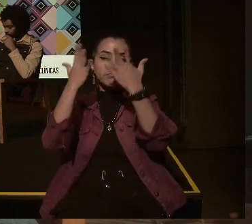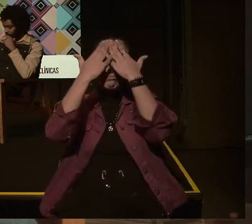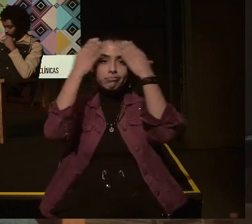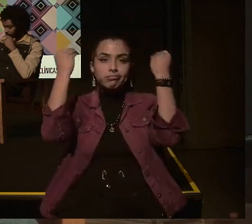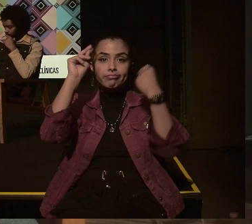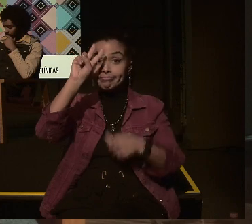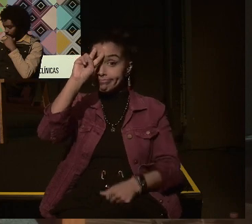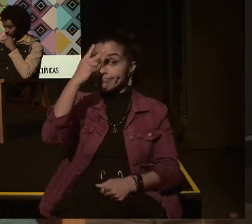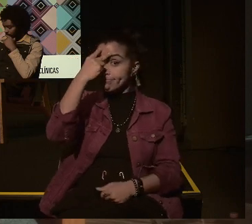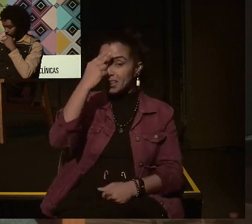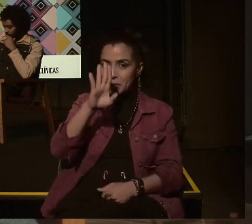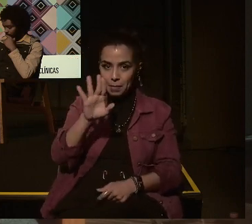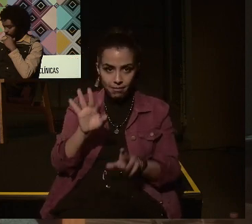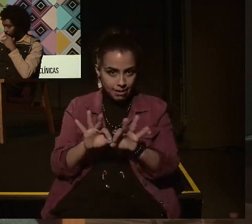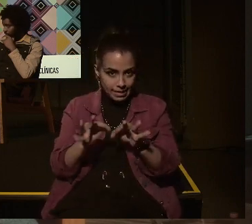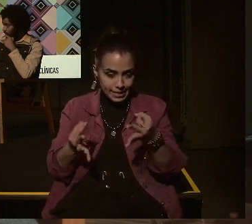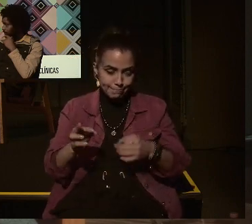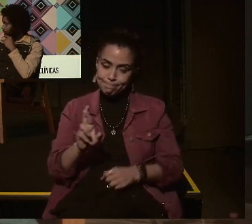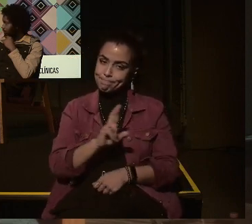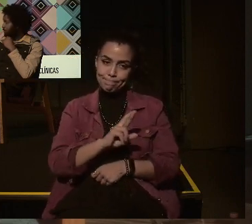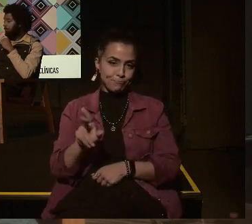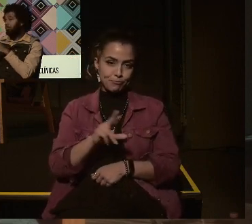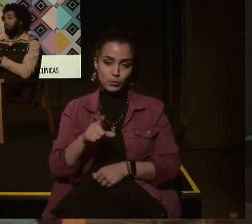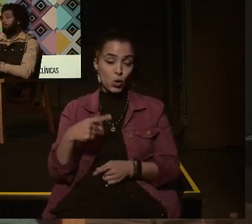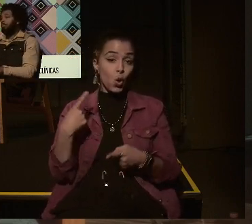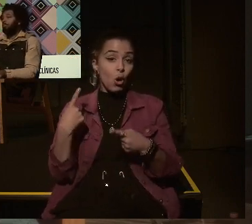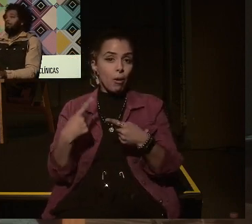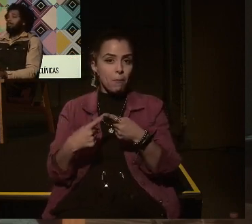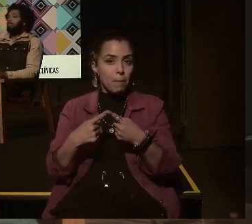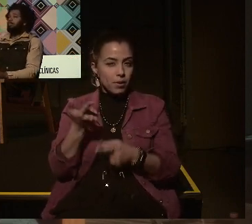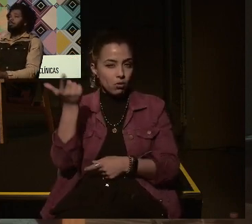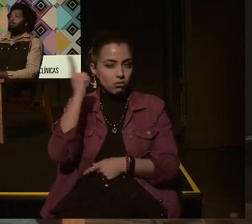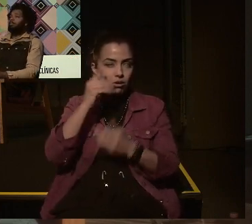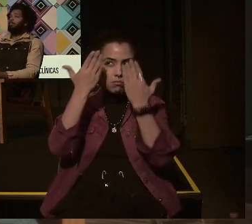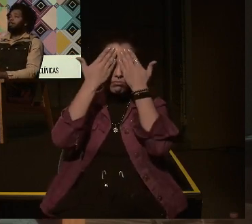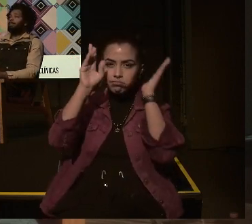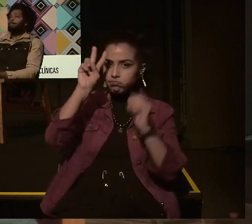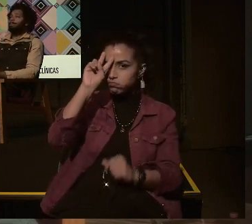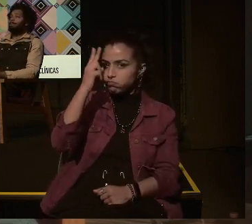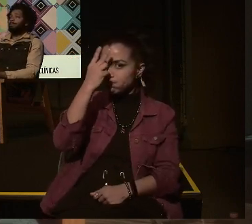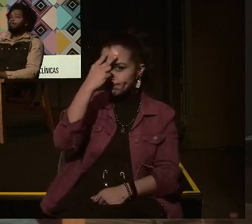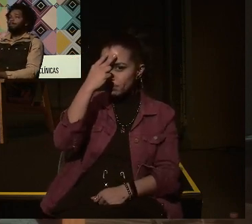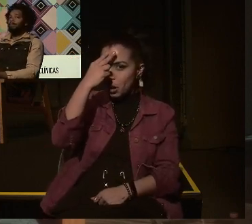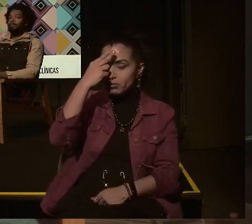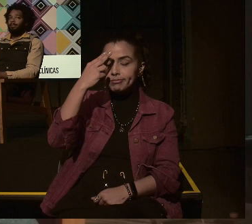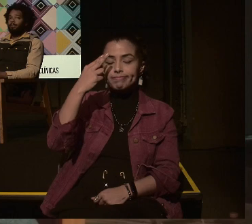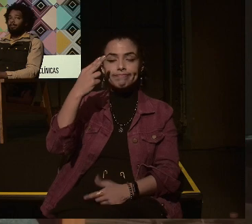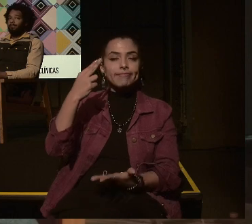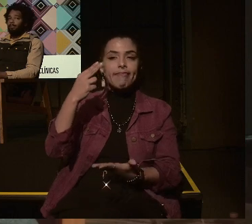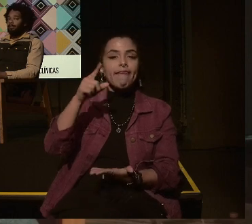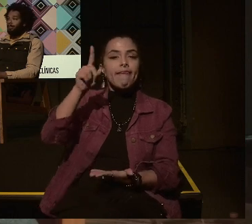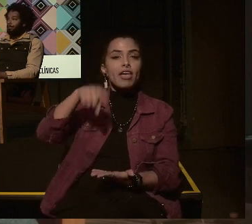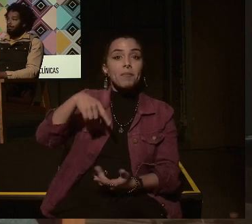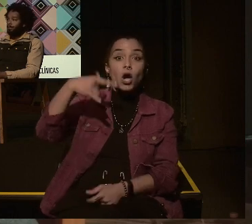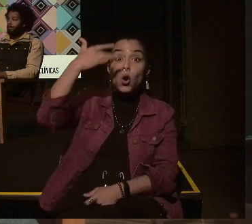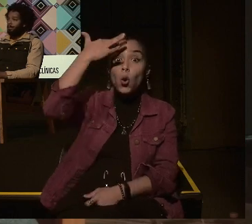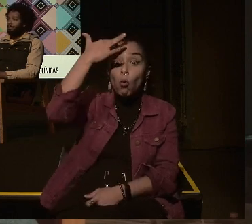não é simples, porque desnortear essa ideia compreende, no